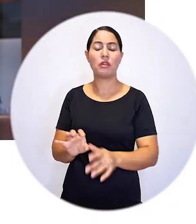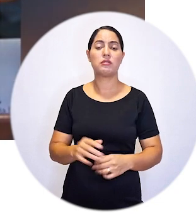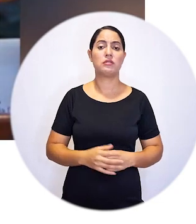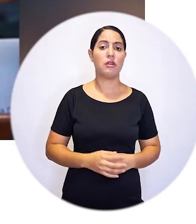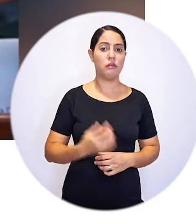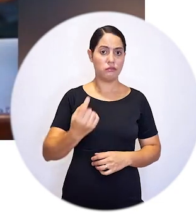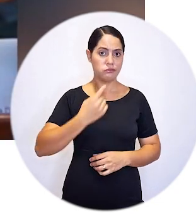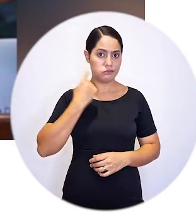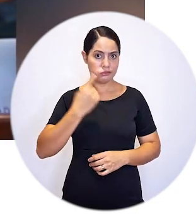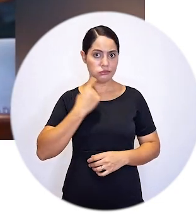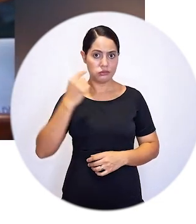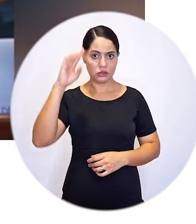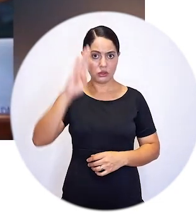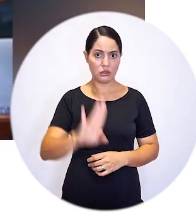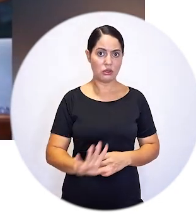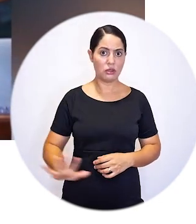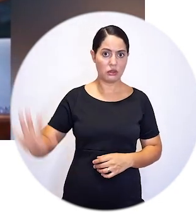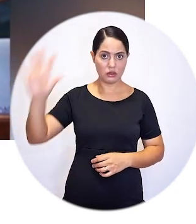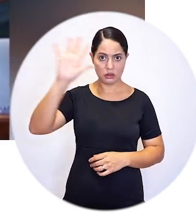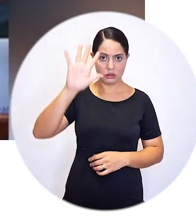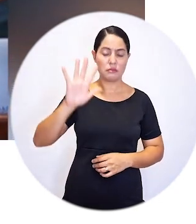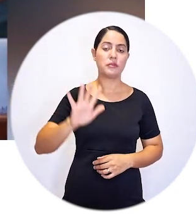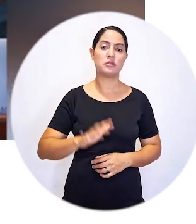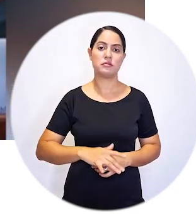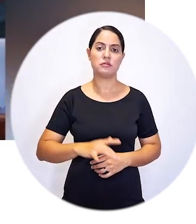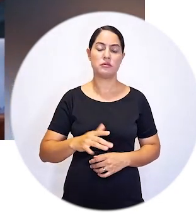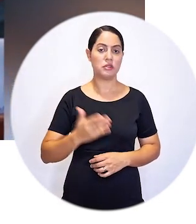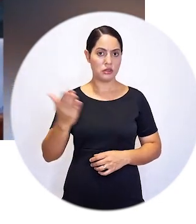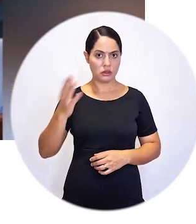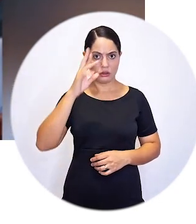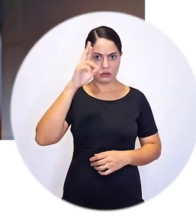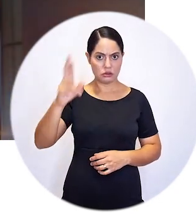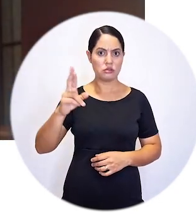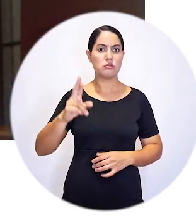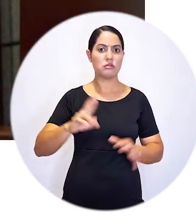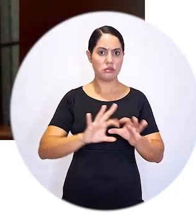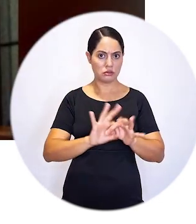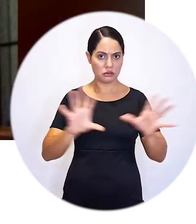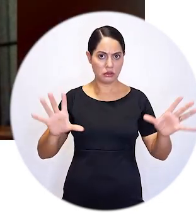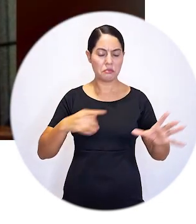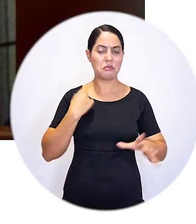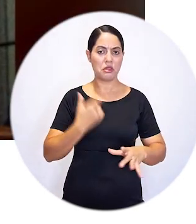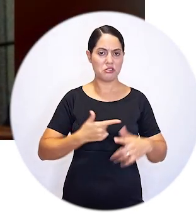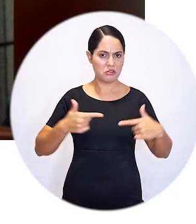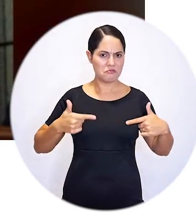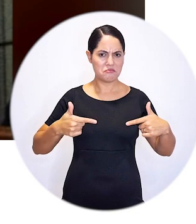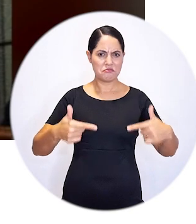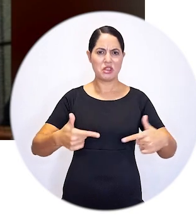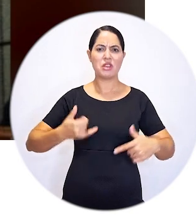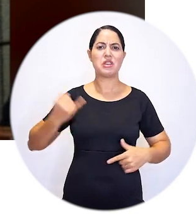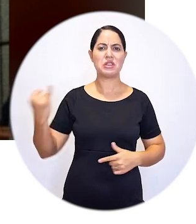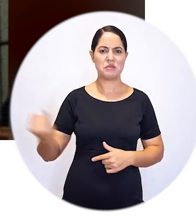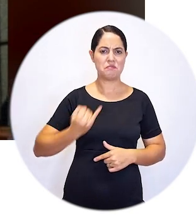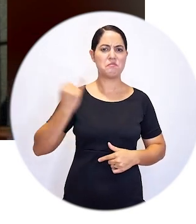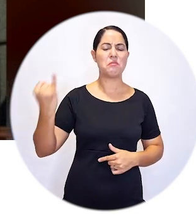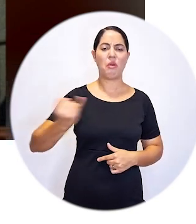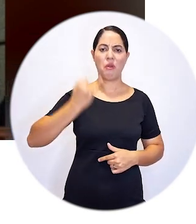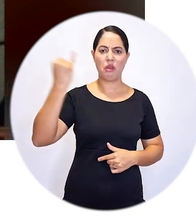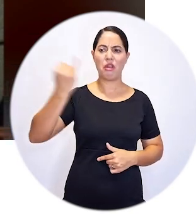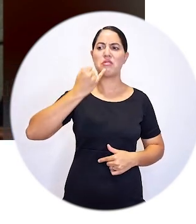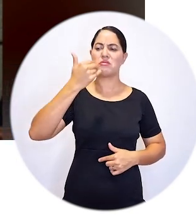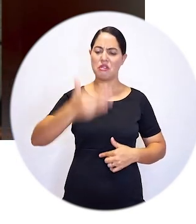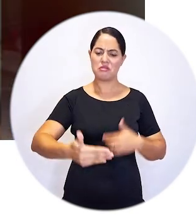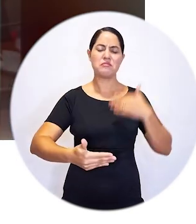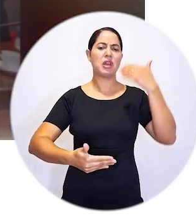Advogados do Brasil e a advocacia brasileira. Vossa Excelência nos permite dar um passo extremamente importante e